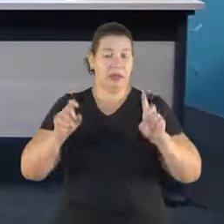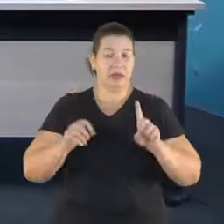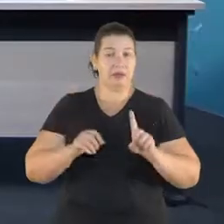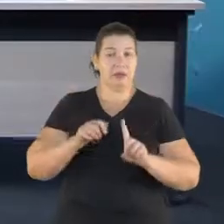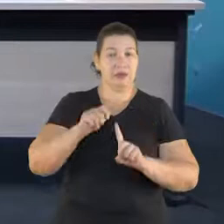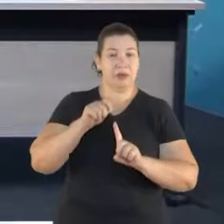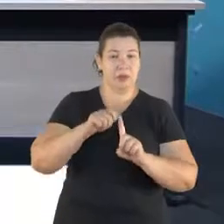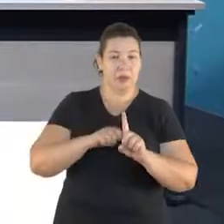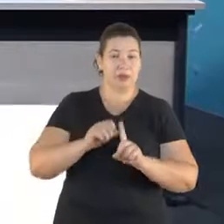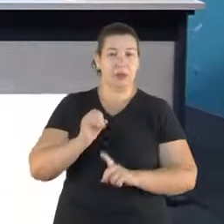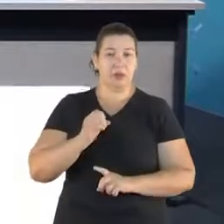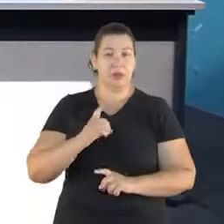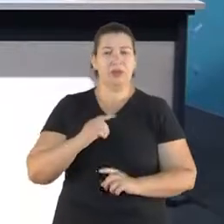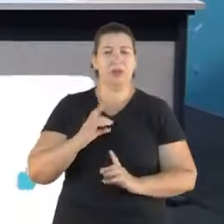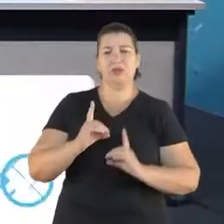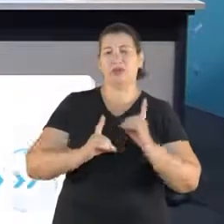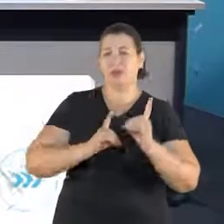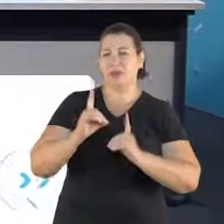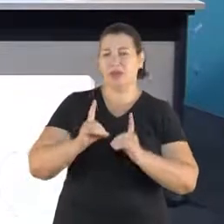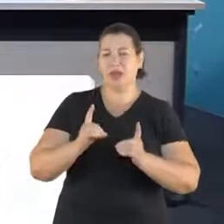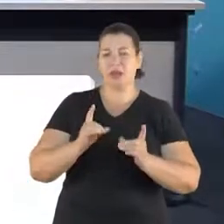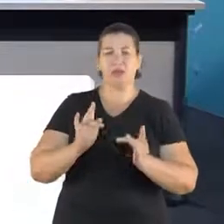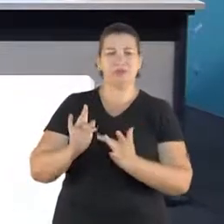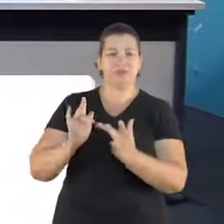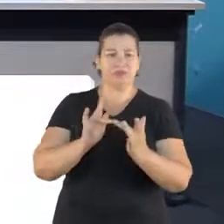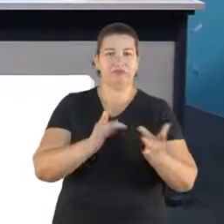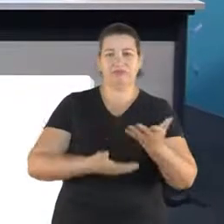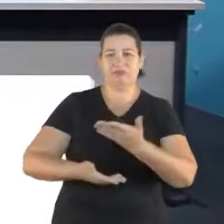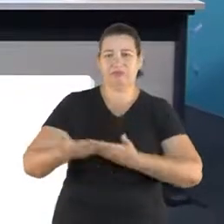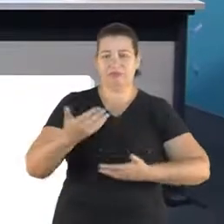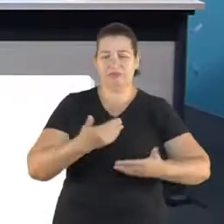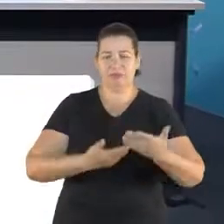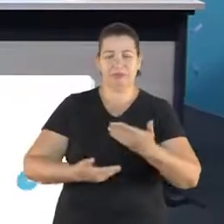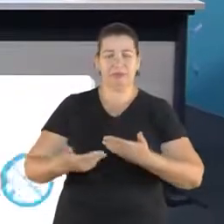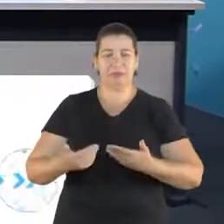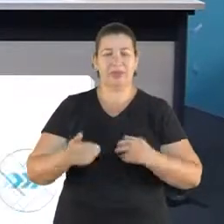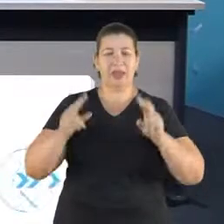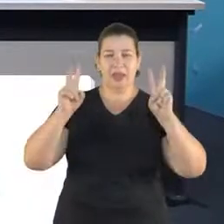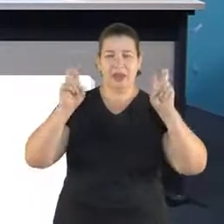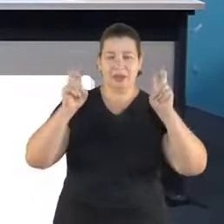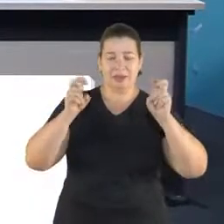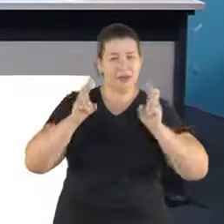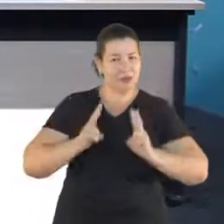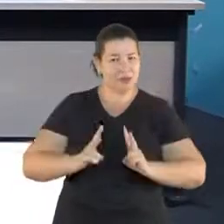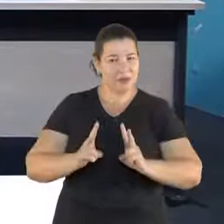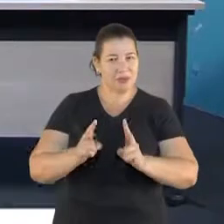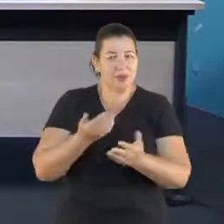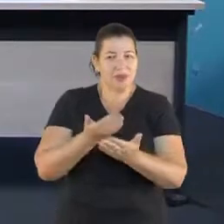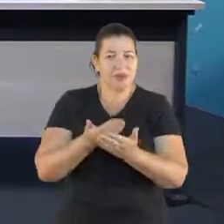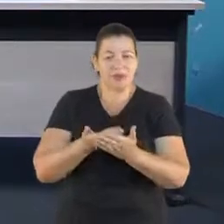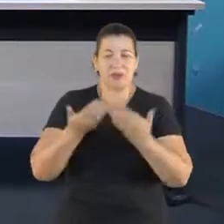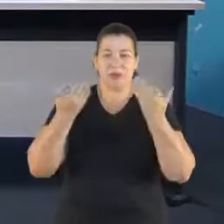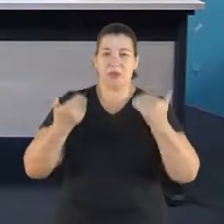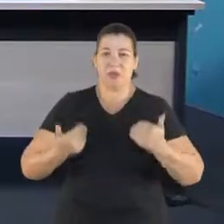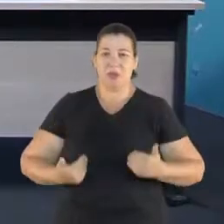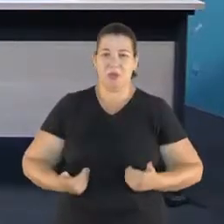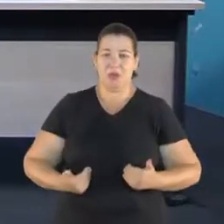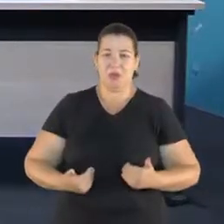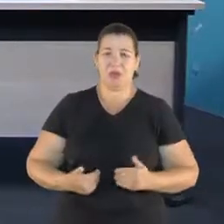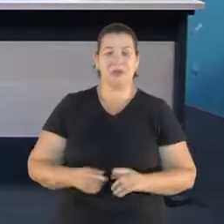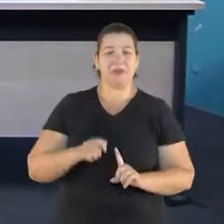O tema de outubro é Diálogos e Relações Sociais. E para falar desse tema, nós vamos continuar falando do nosso